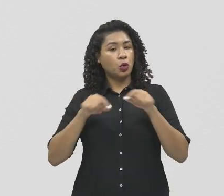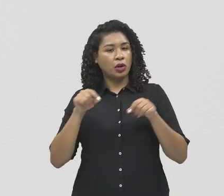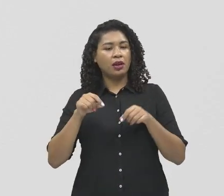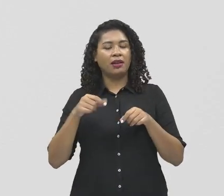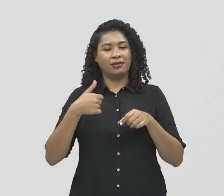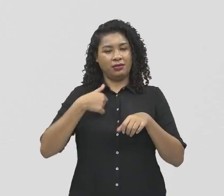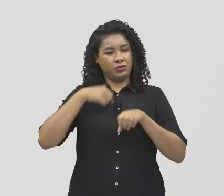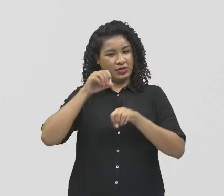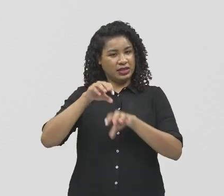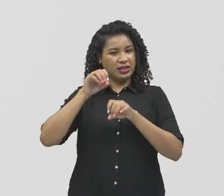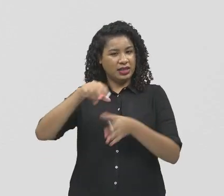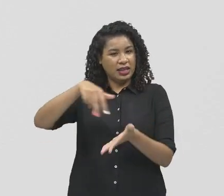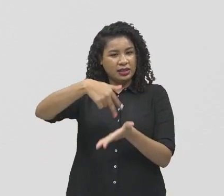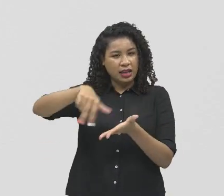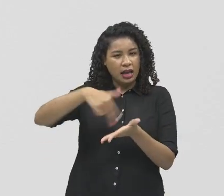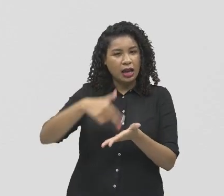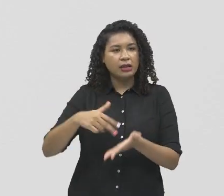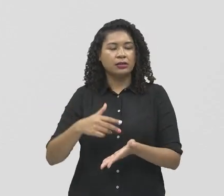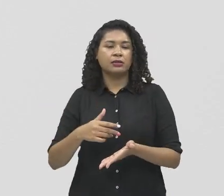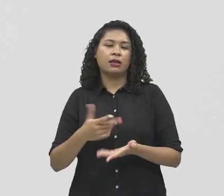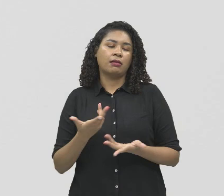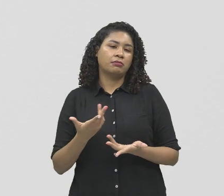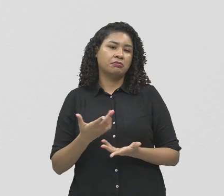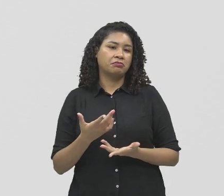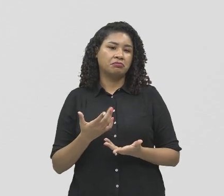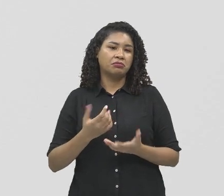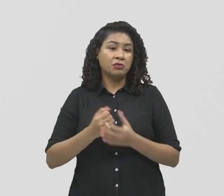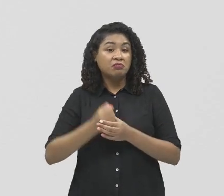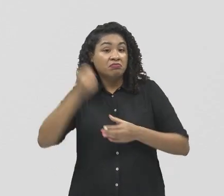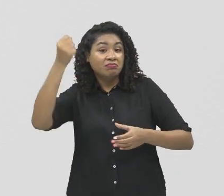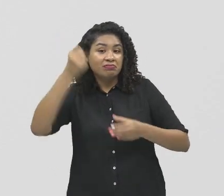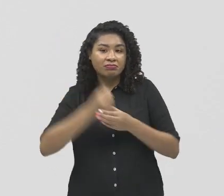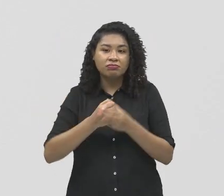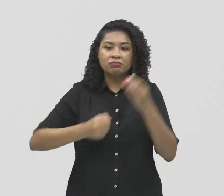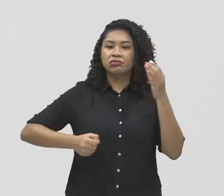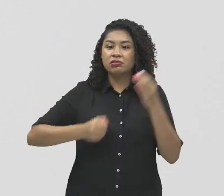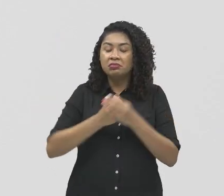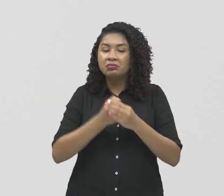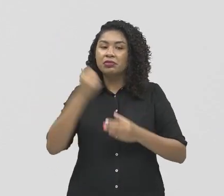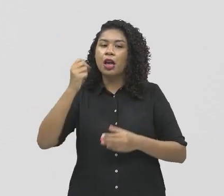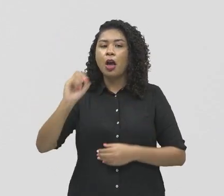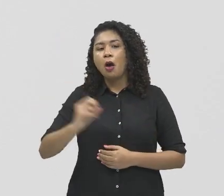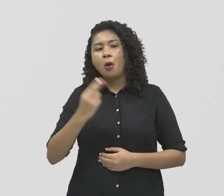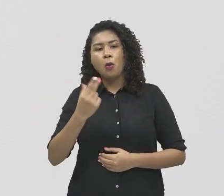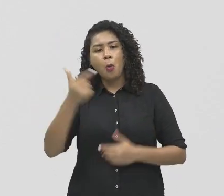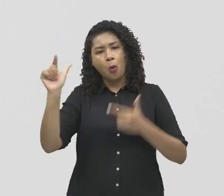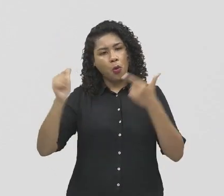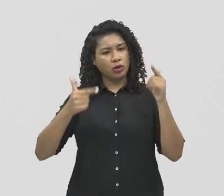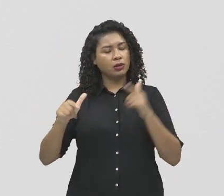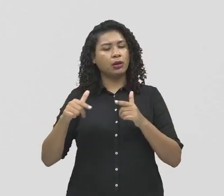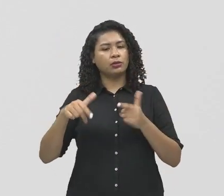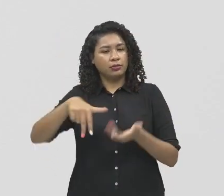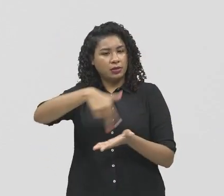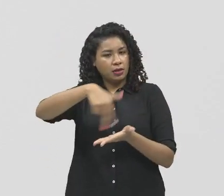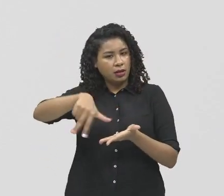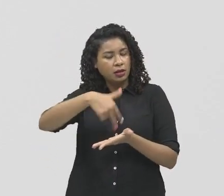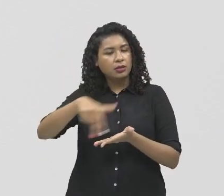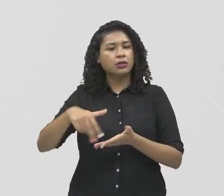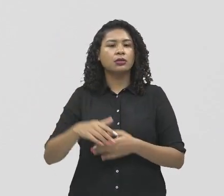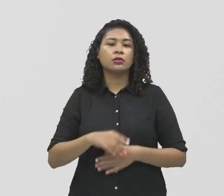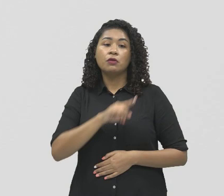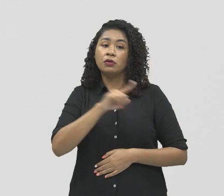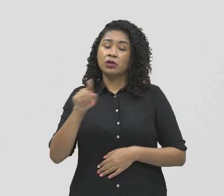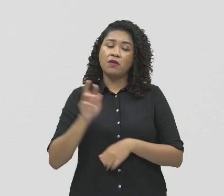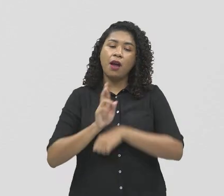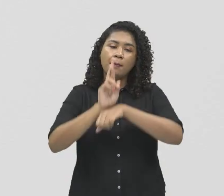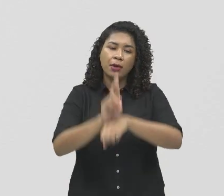ou o carimbó, ou o fandango, o frevo. Então, vocês vão representar ali uma região, porque a dança